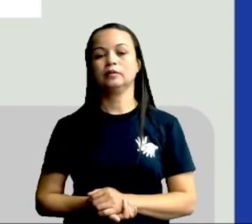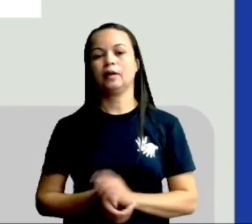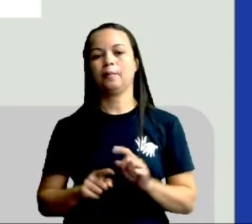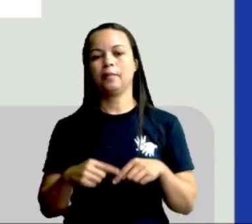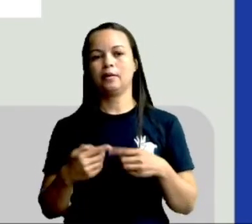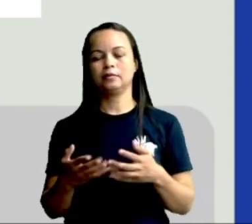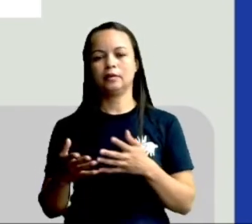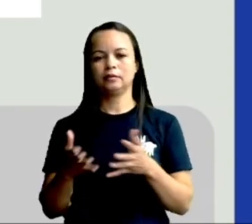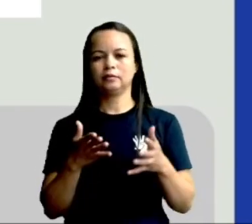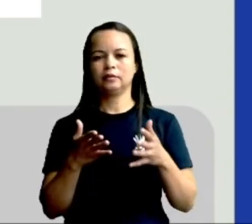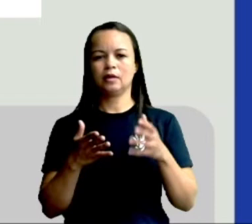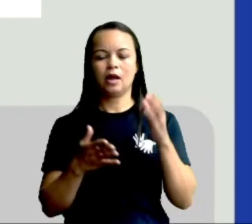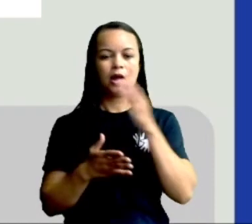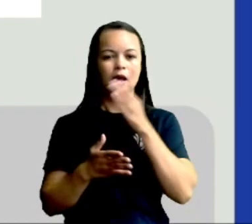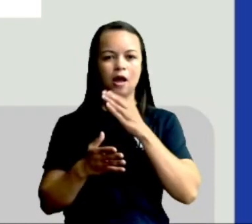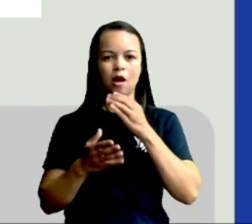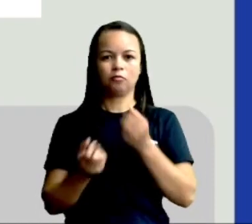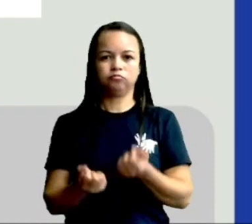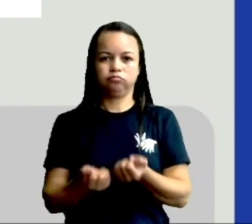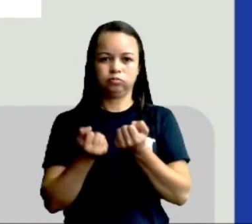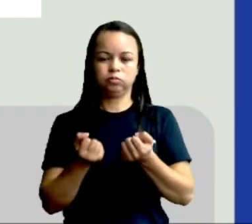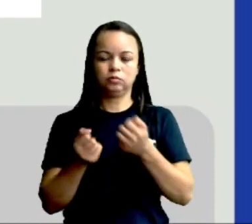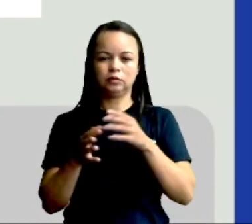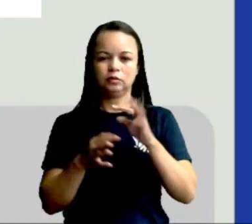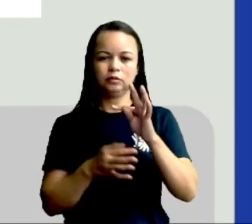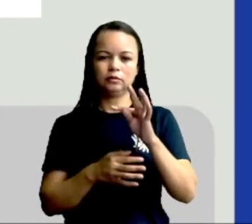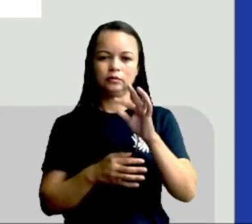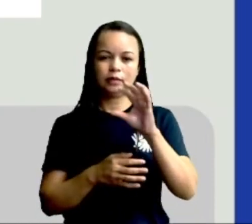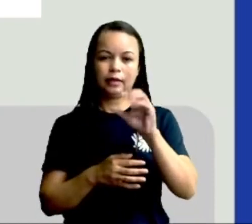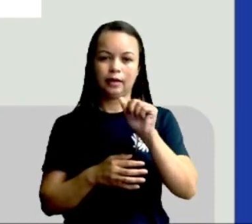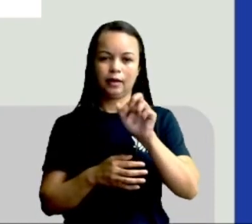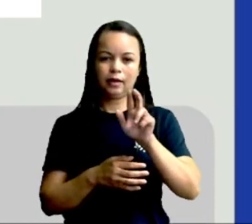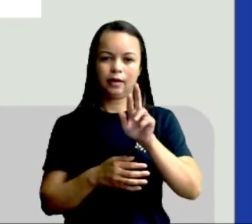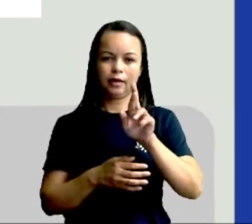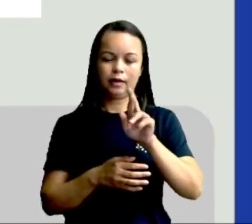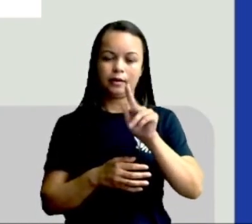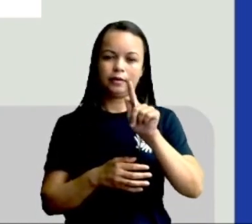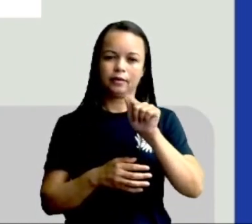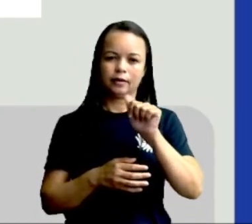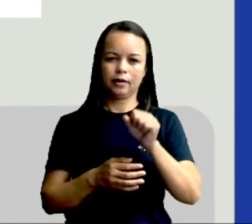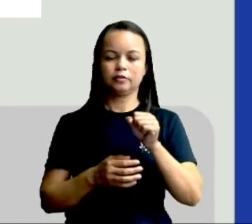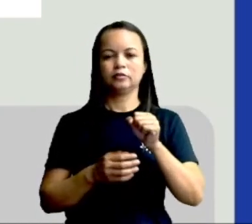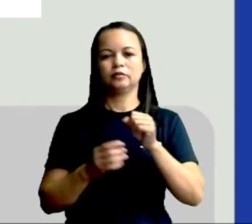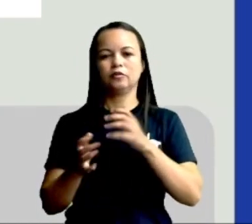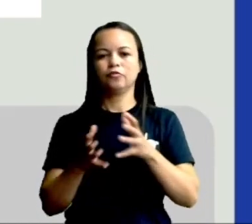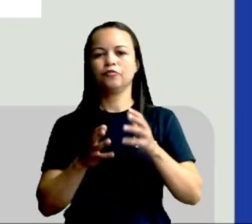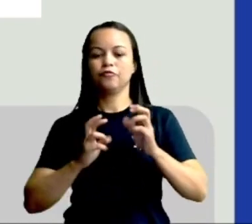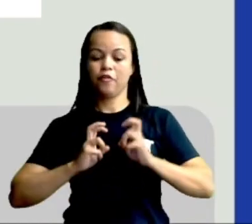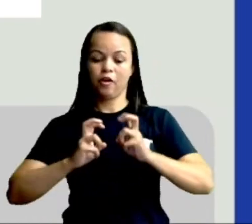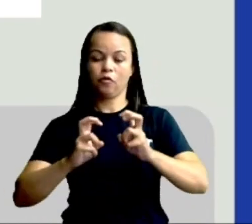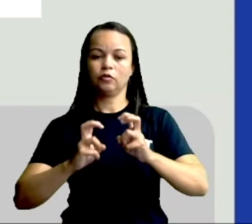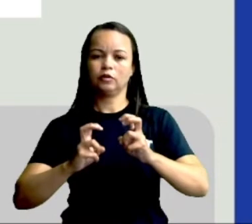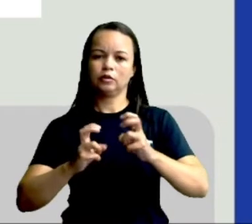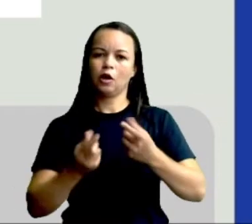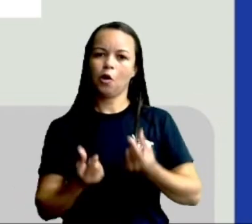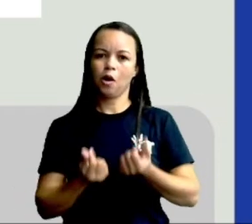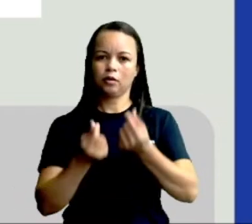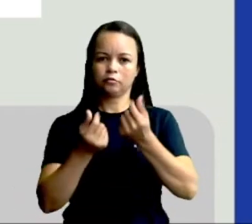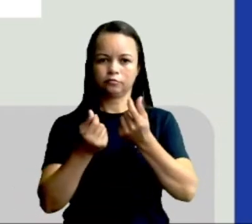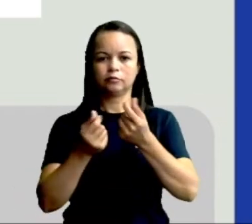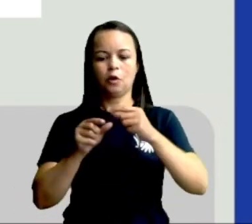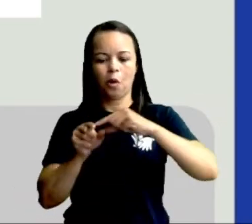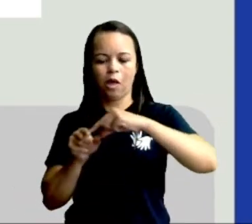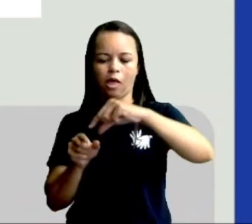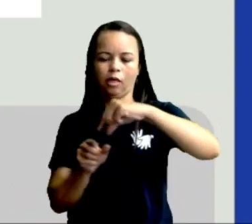levar elevados volumes de cargas por longas distâncias, o transporte ferroviário tem um alto custo na construção e manutenção das vias